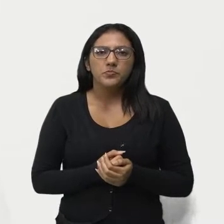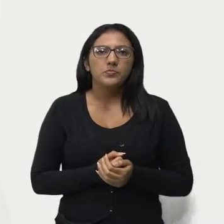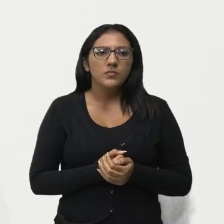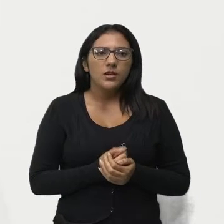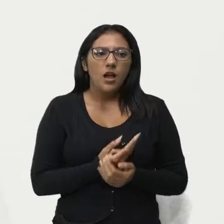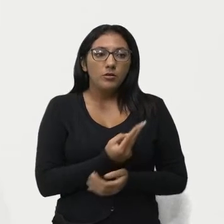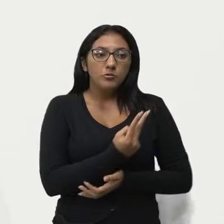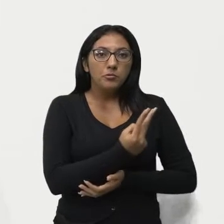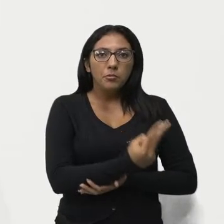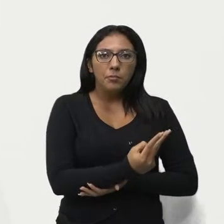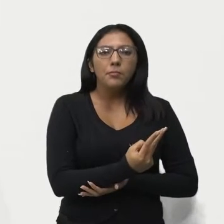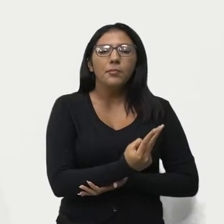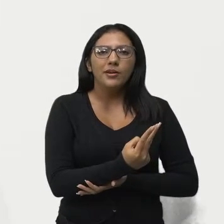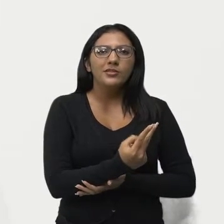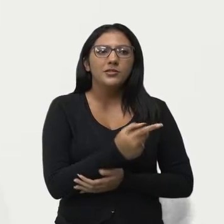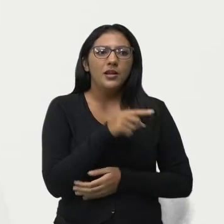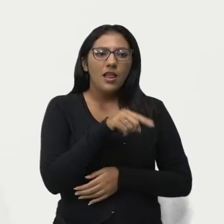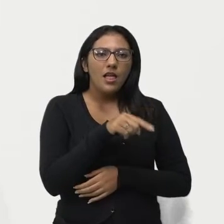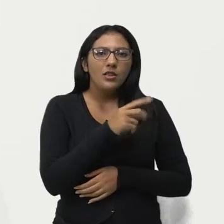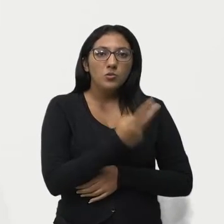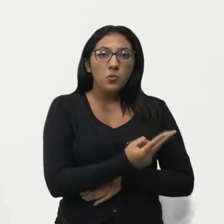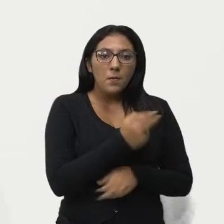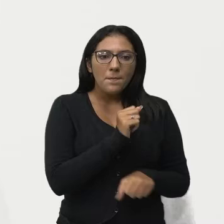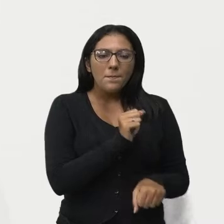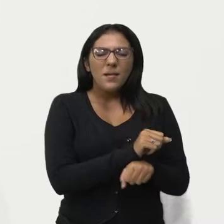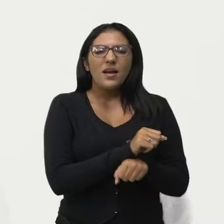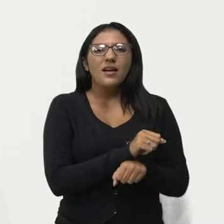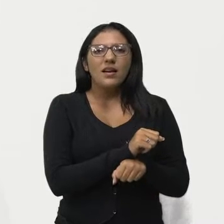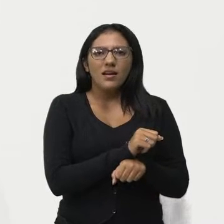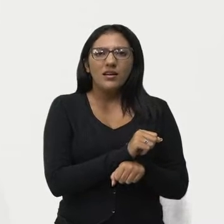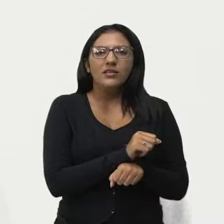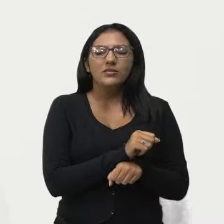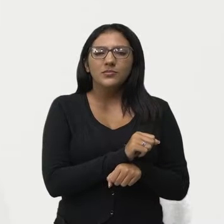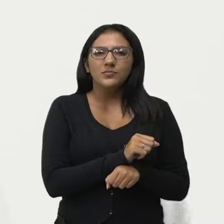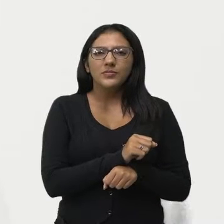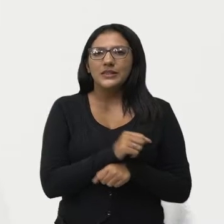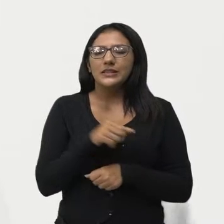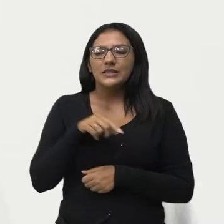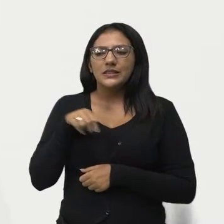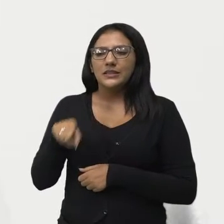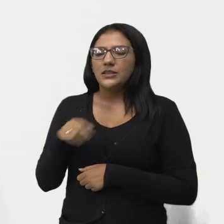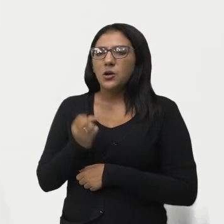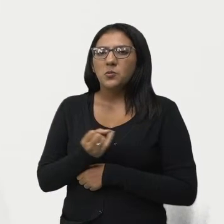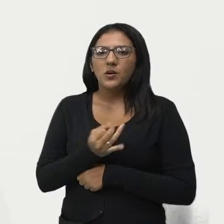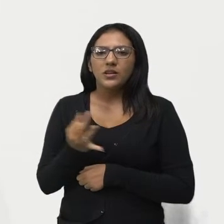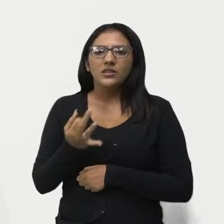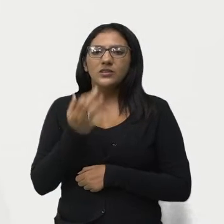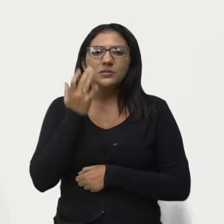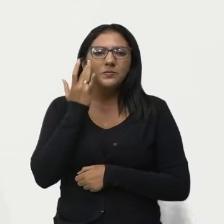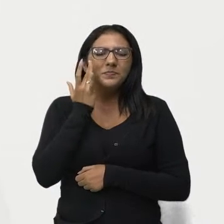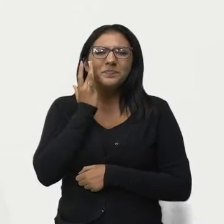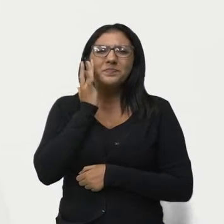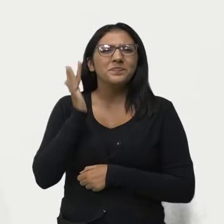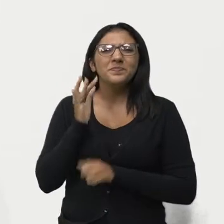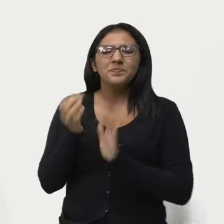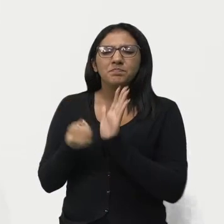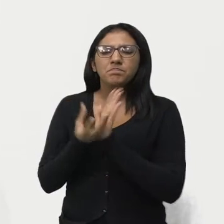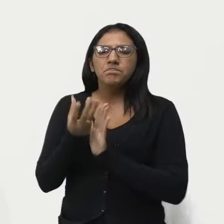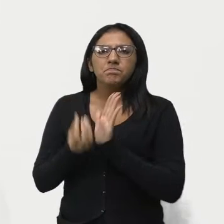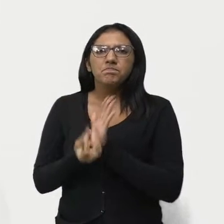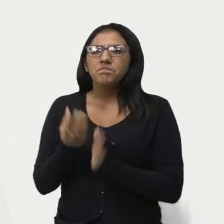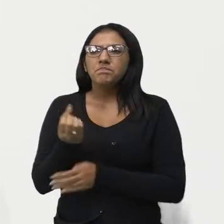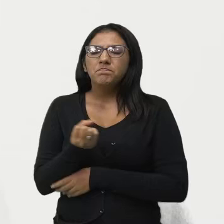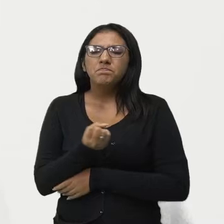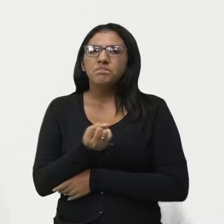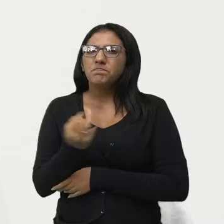máquinas ficaram paradas para manutenção, tá? E aí a gente não sabe quantas peças